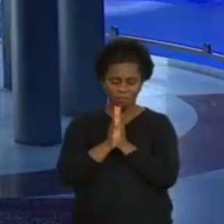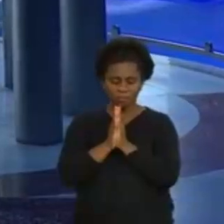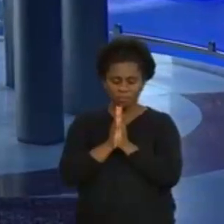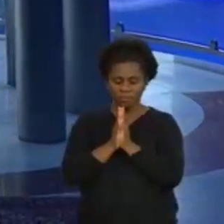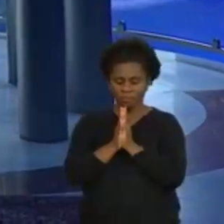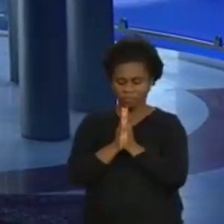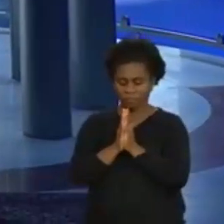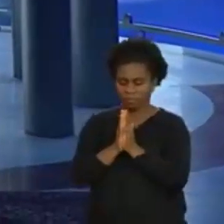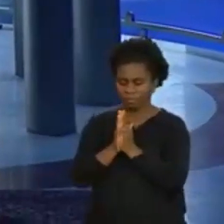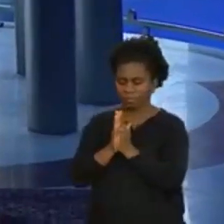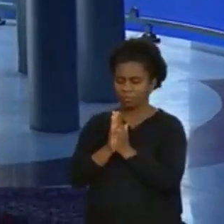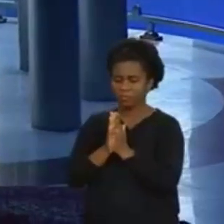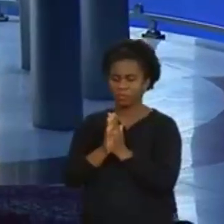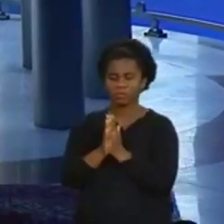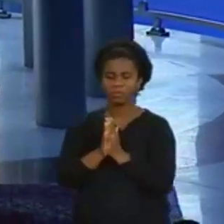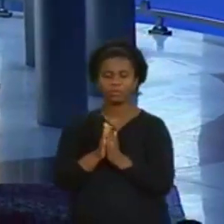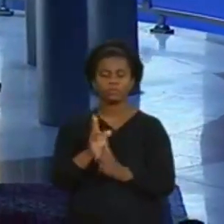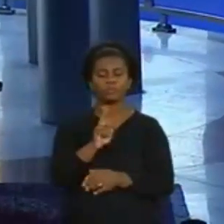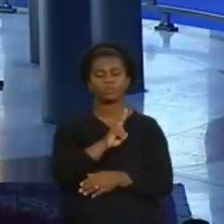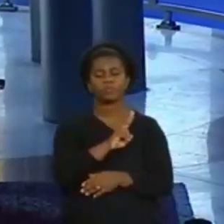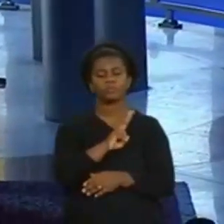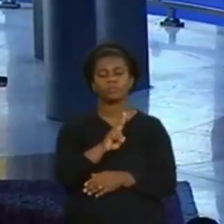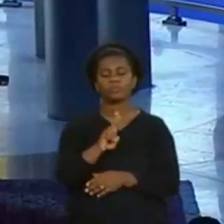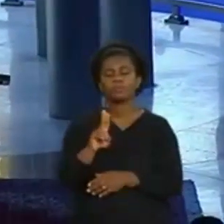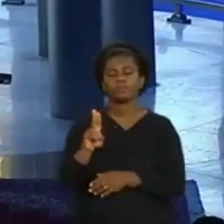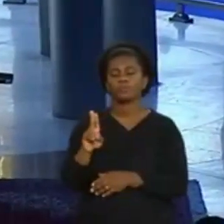O nome dessa música: Eu Cuido de Ti.